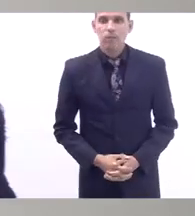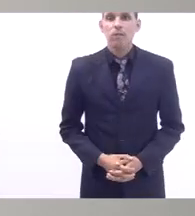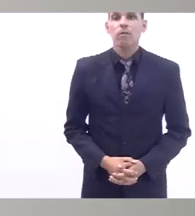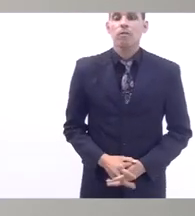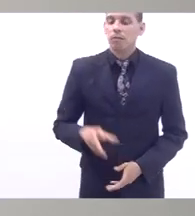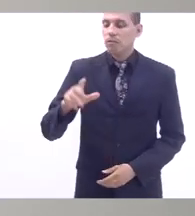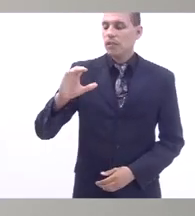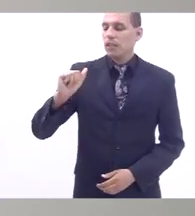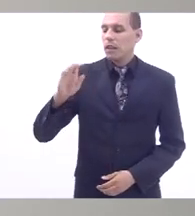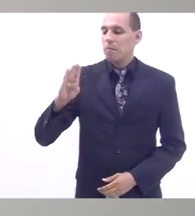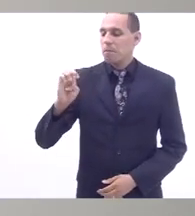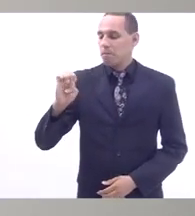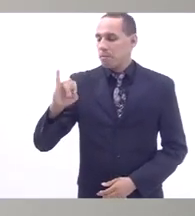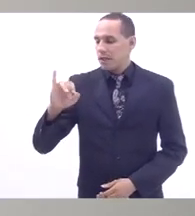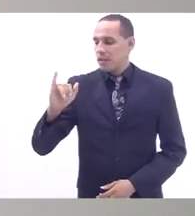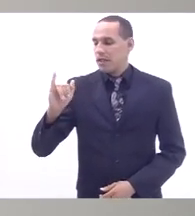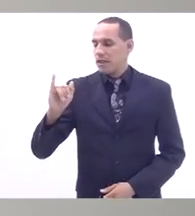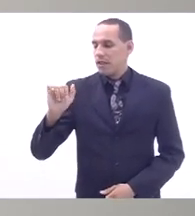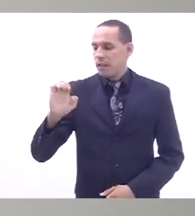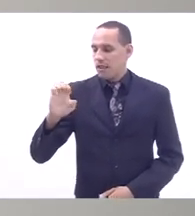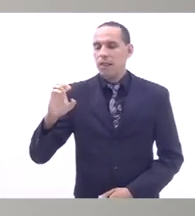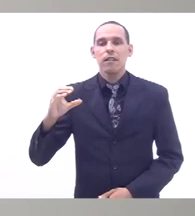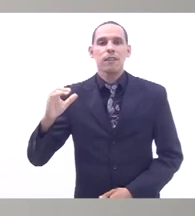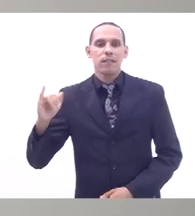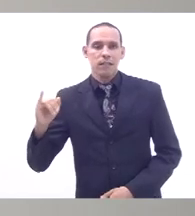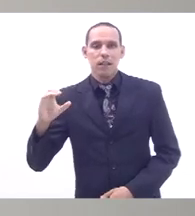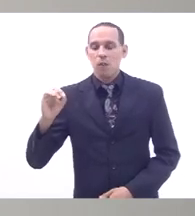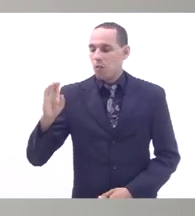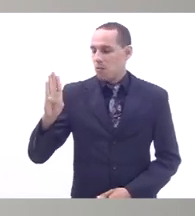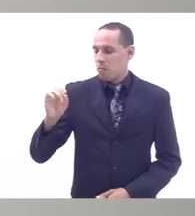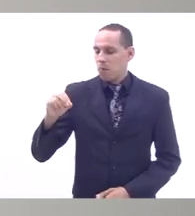Kabiesi Are Ogboni.